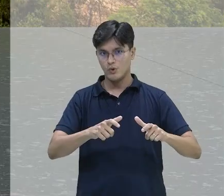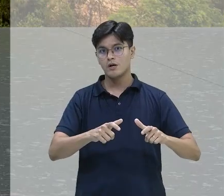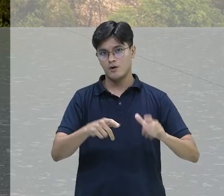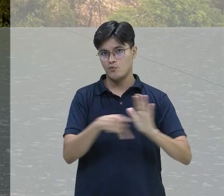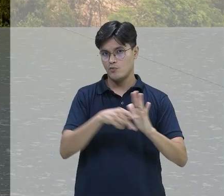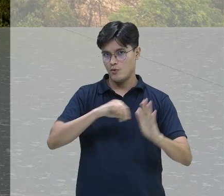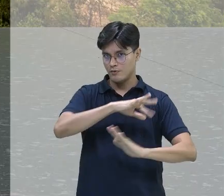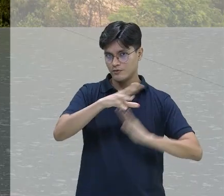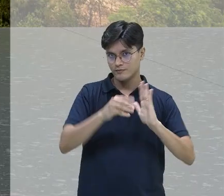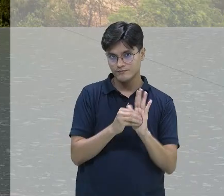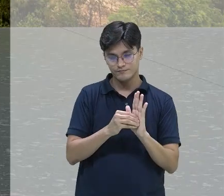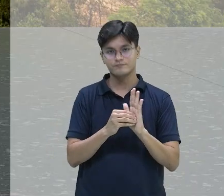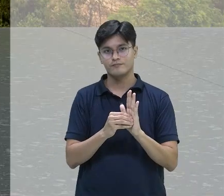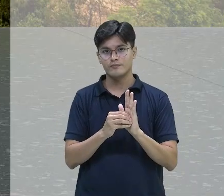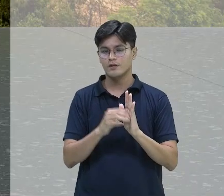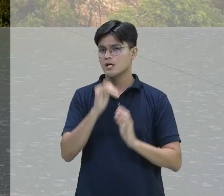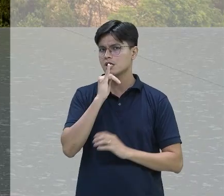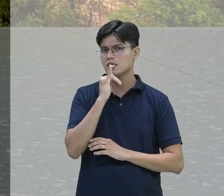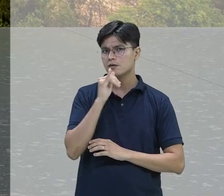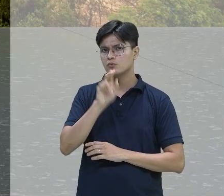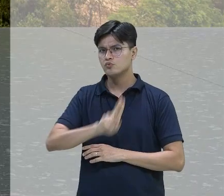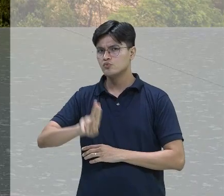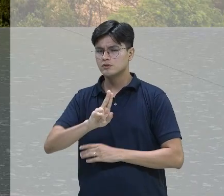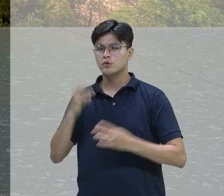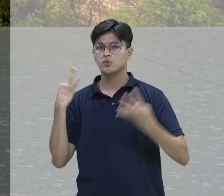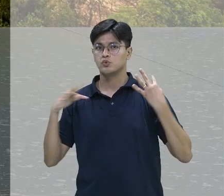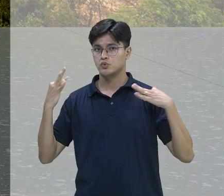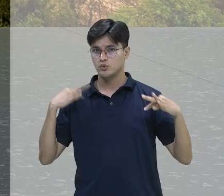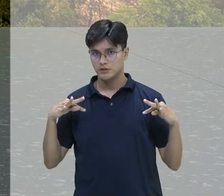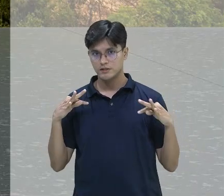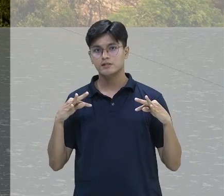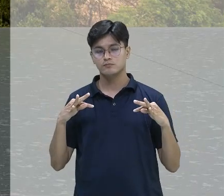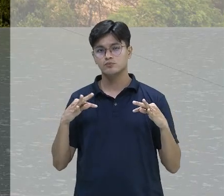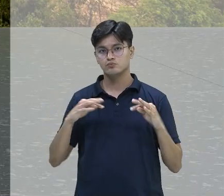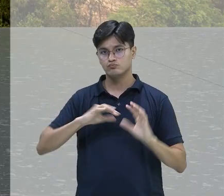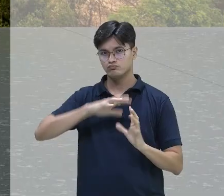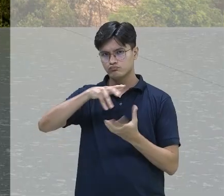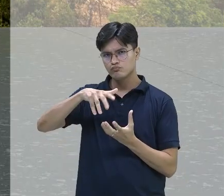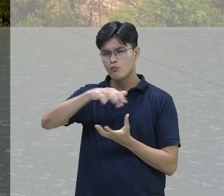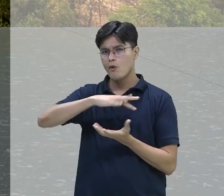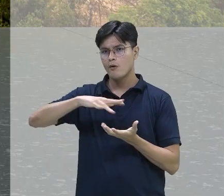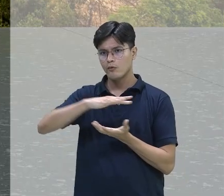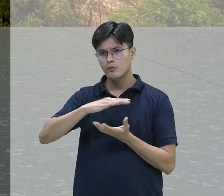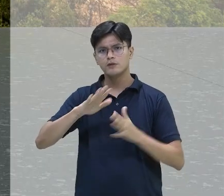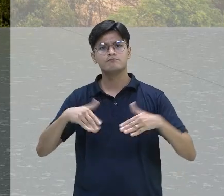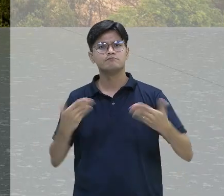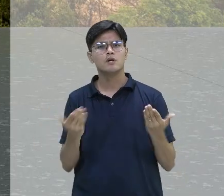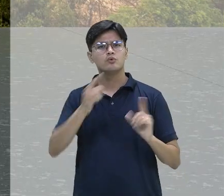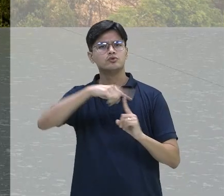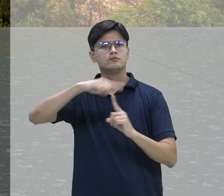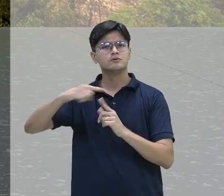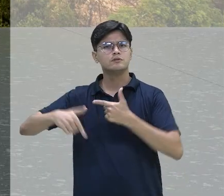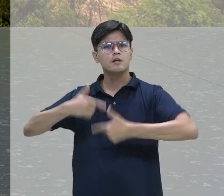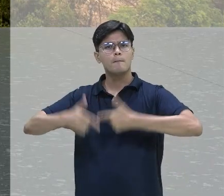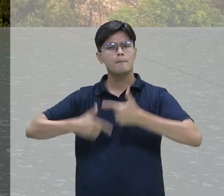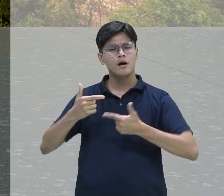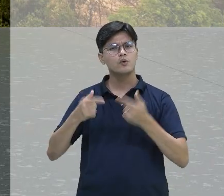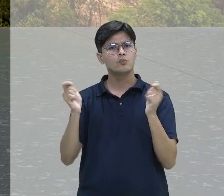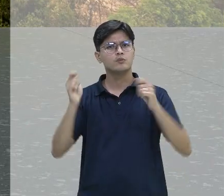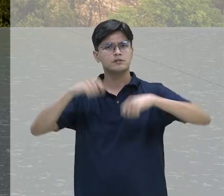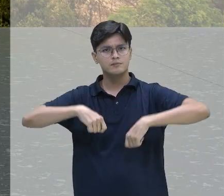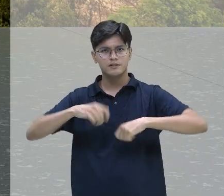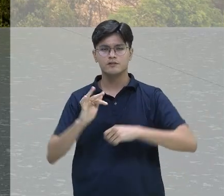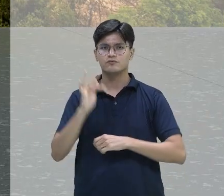Então, né? E, pessoal, que tipo de trabalho ajuda a construir um futuro sustentável e de que maneira? Como a